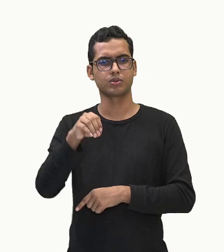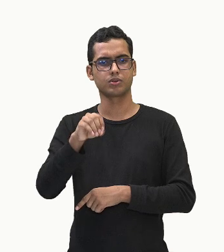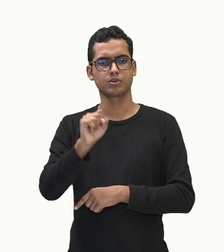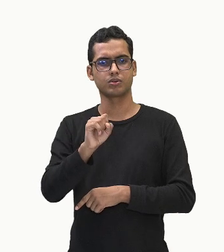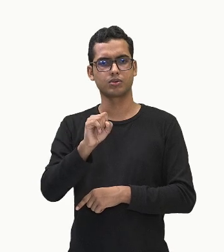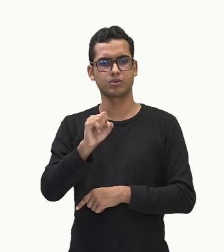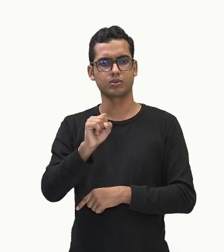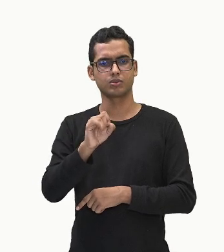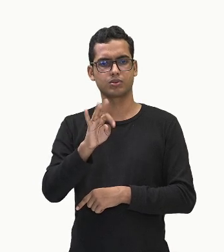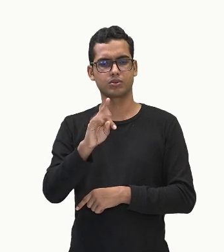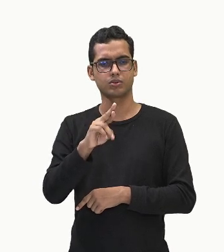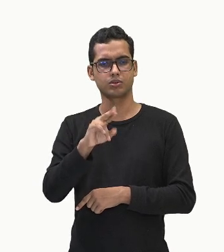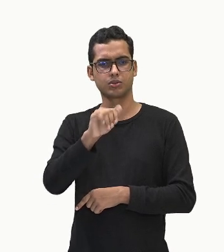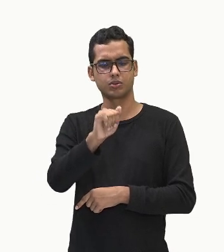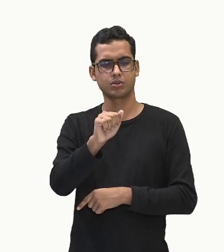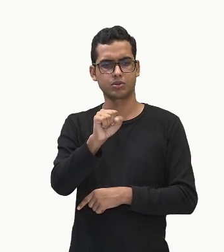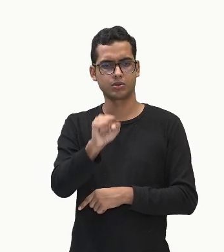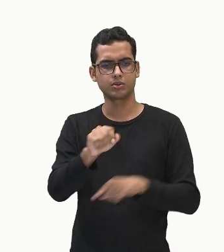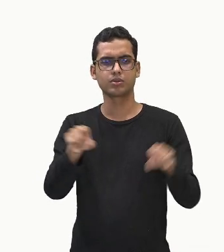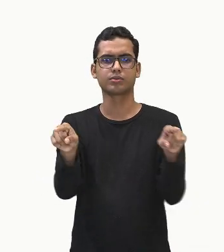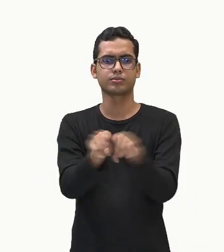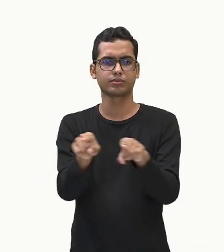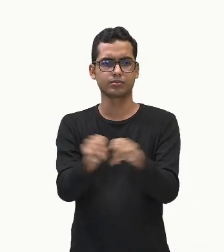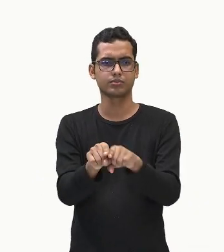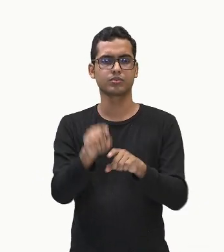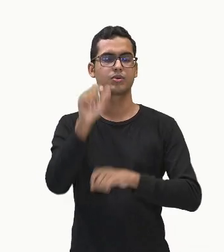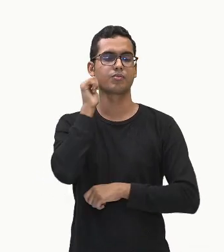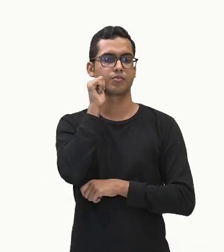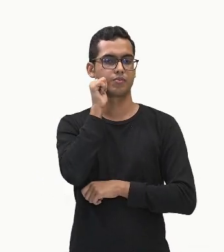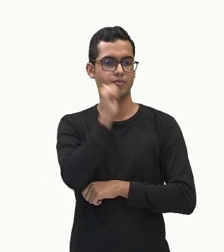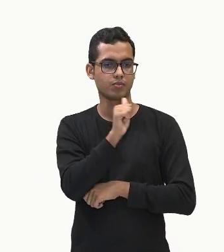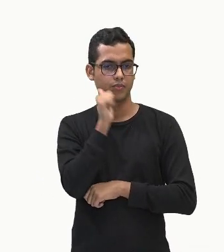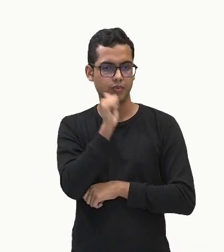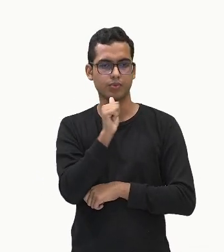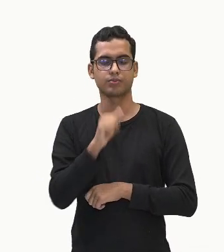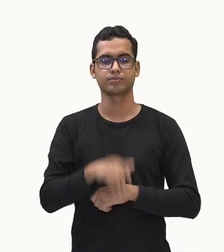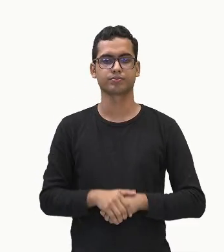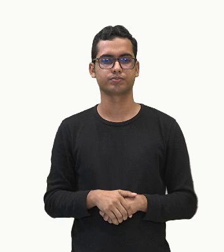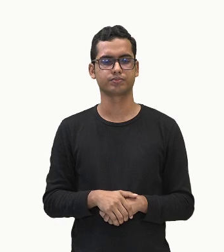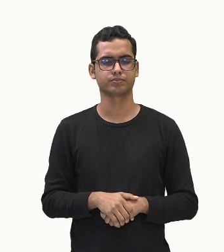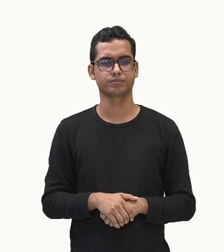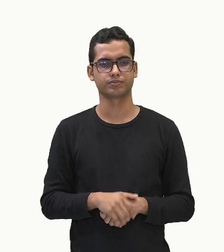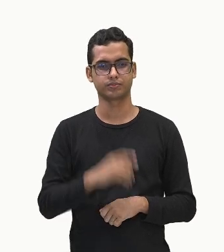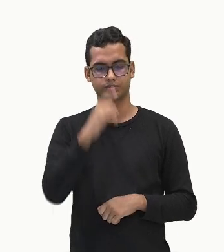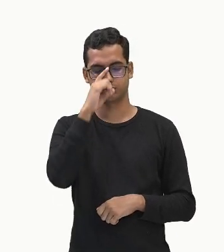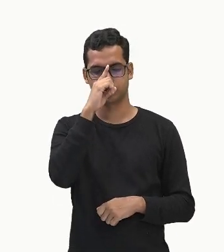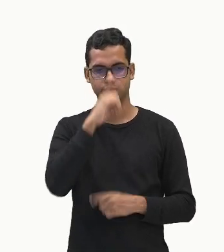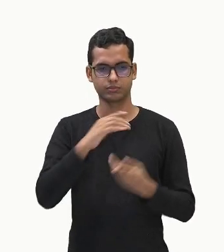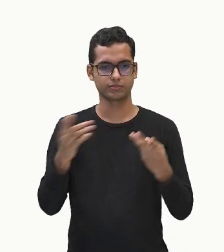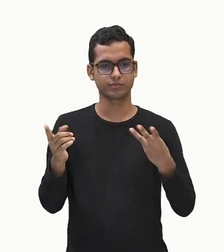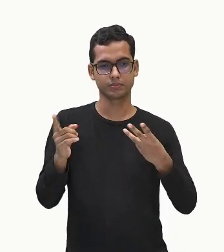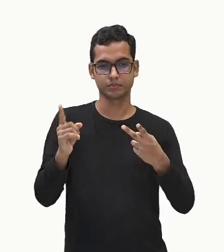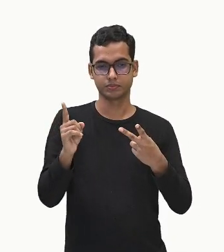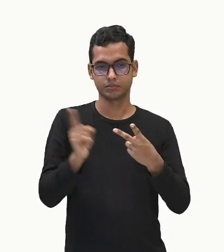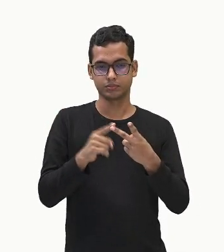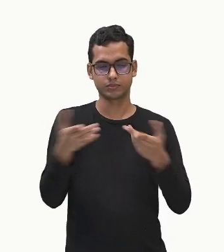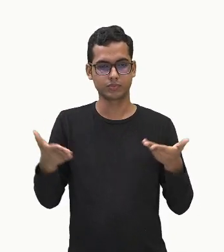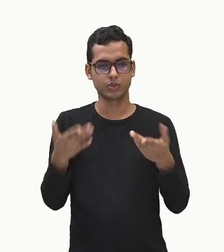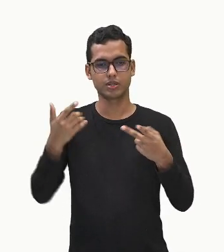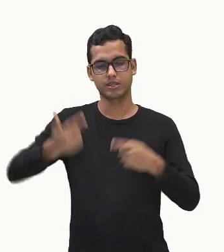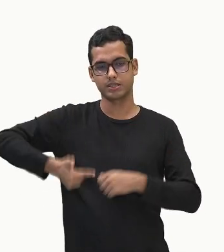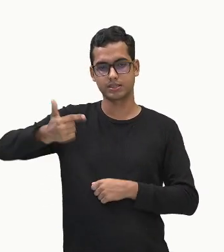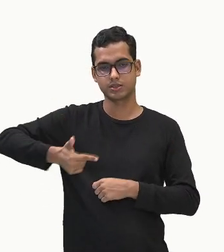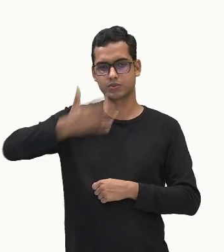homens quanto homem e mulher, e nosotras para mulheres. Na segunda pessoa, eu tenho tu, tá